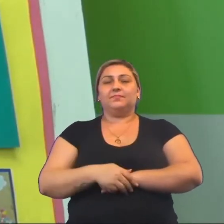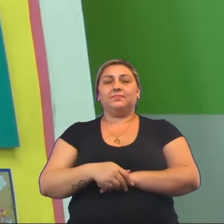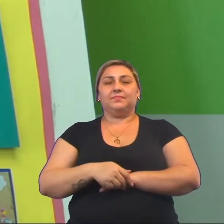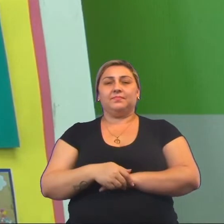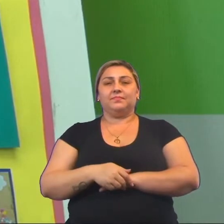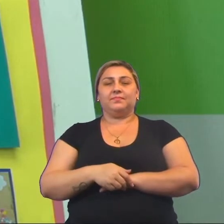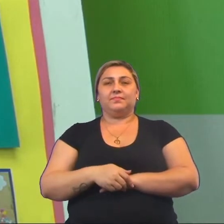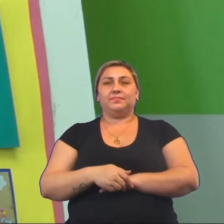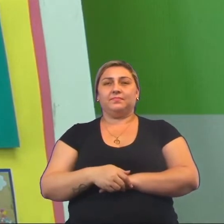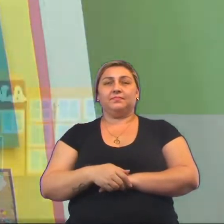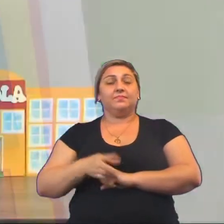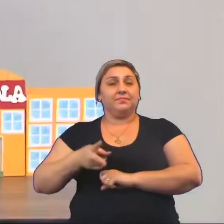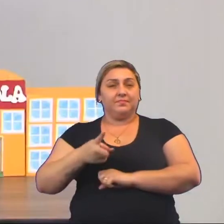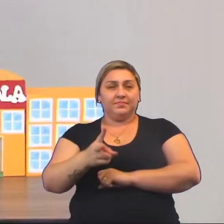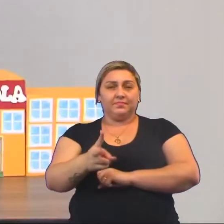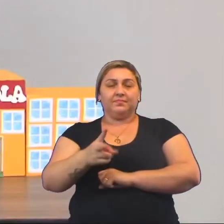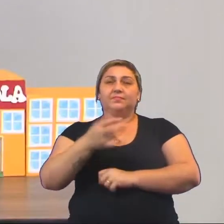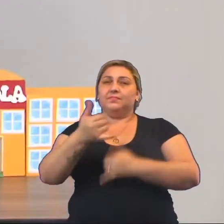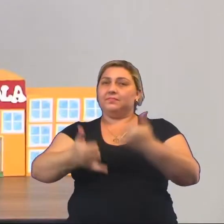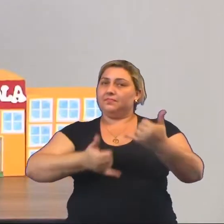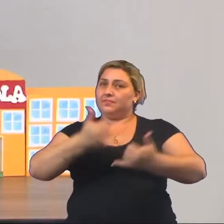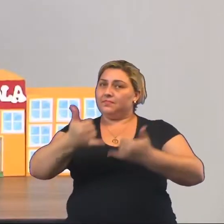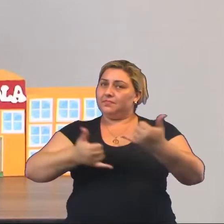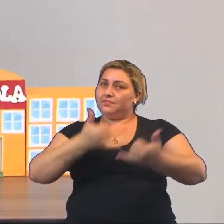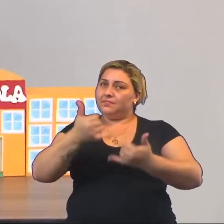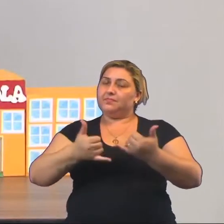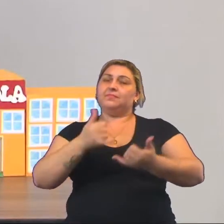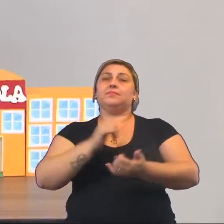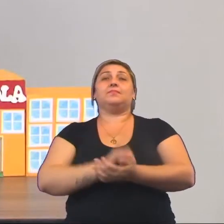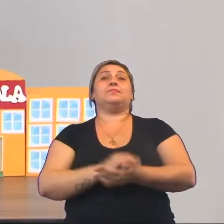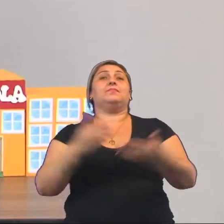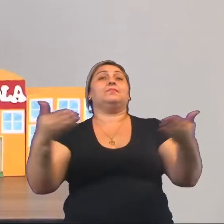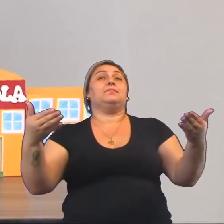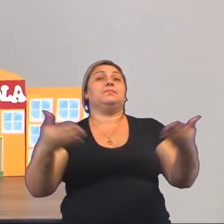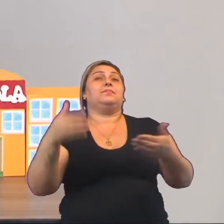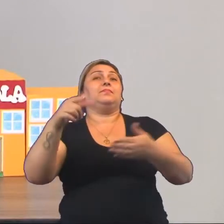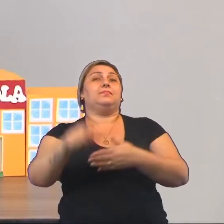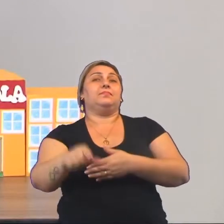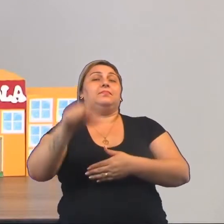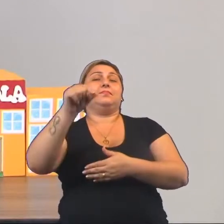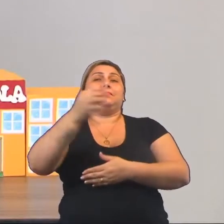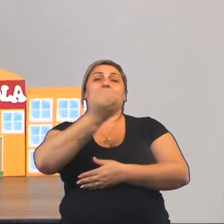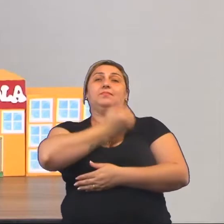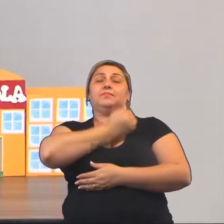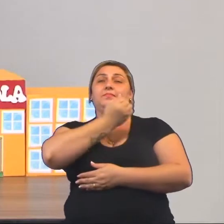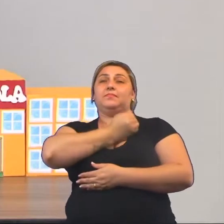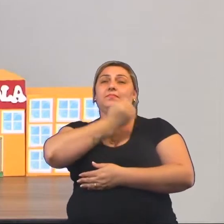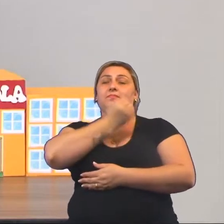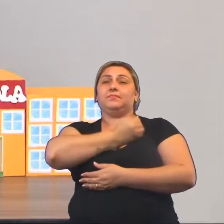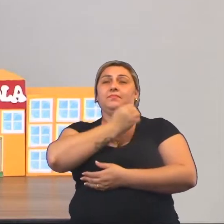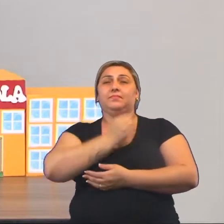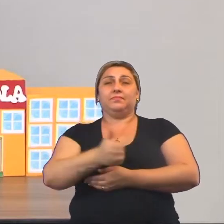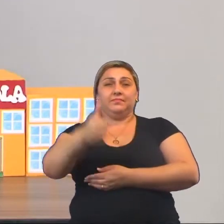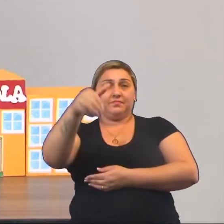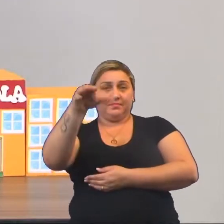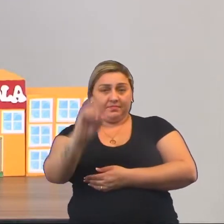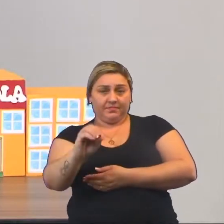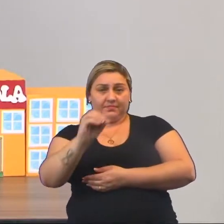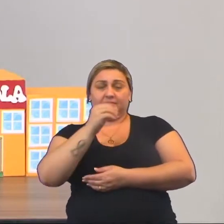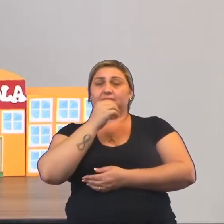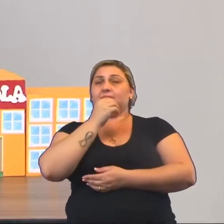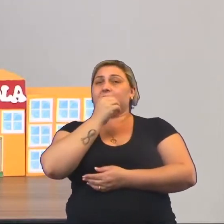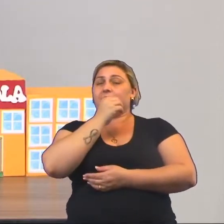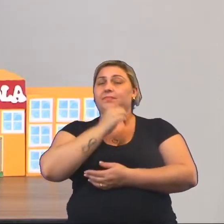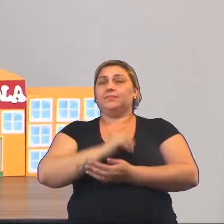bem! Vamos continuar a brincadeira. Agora eu vou escolher o número